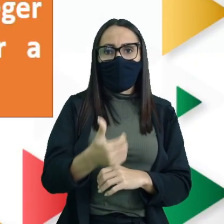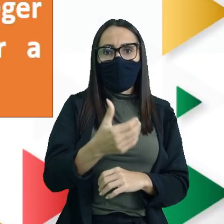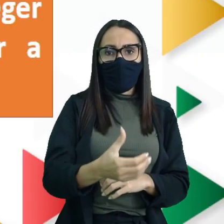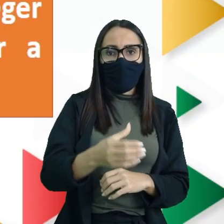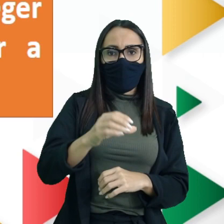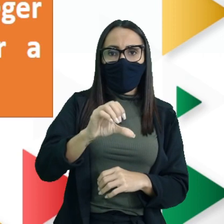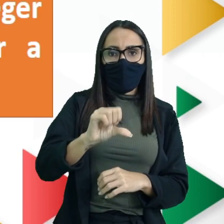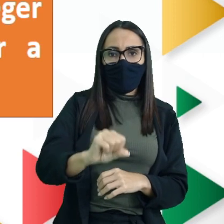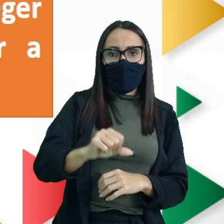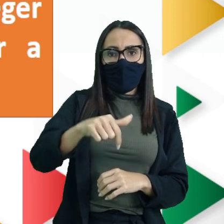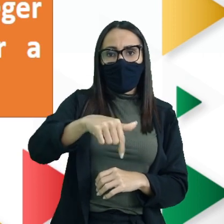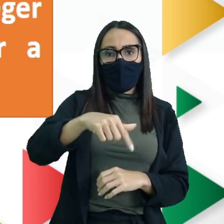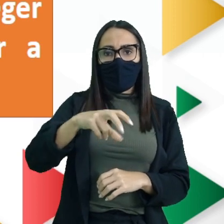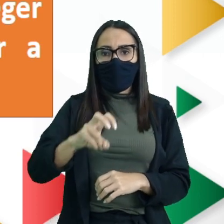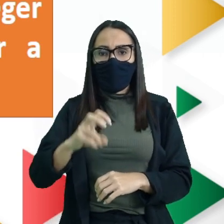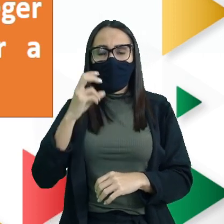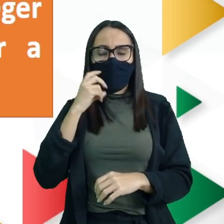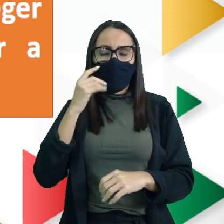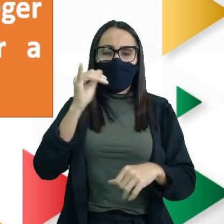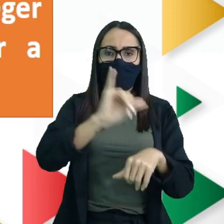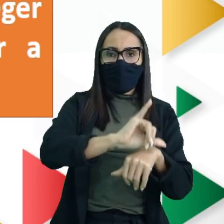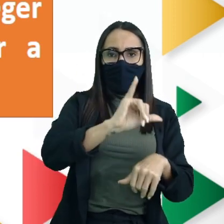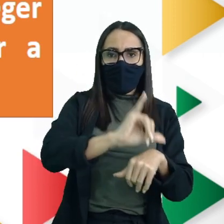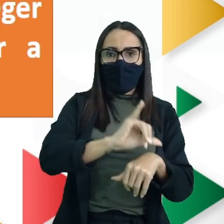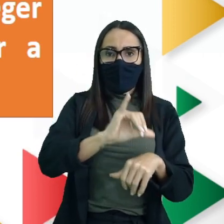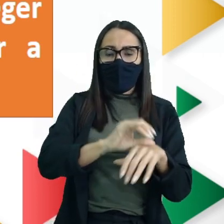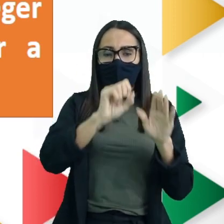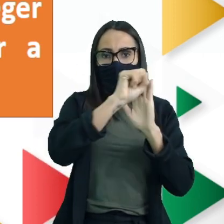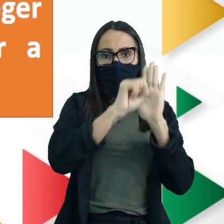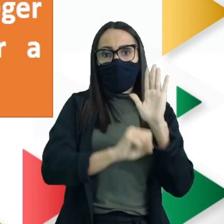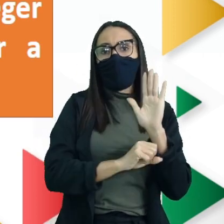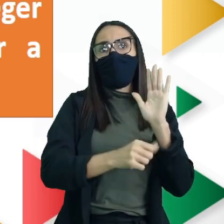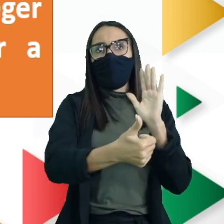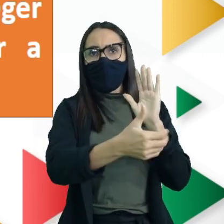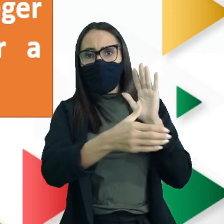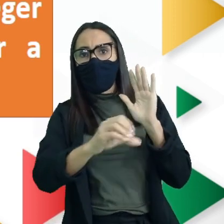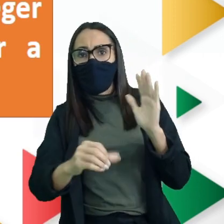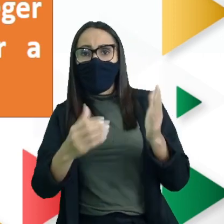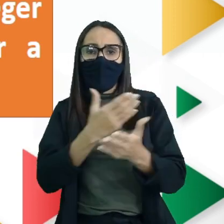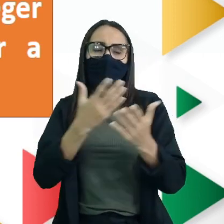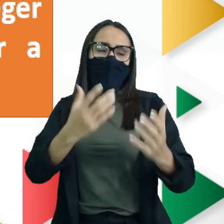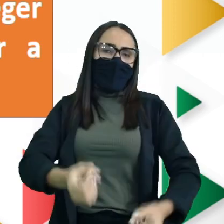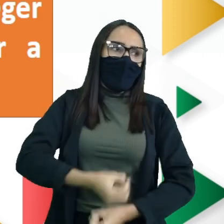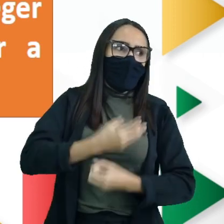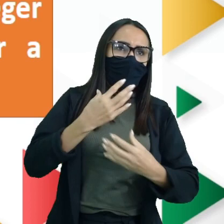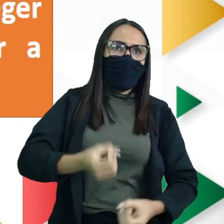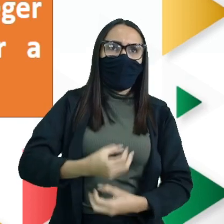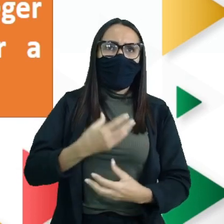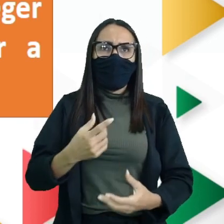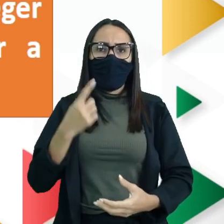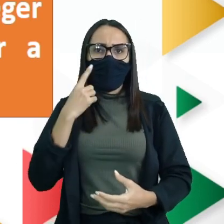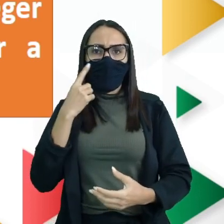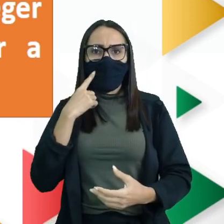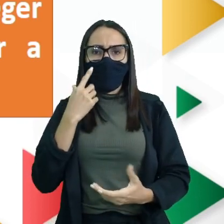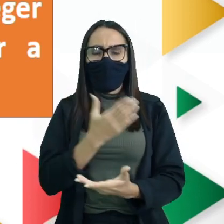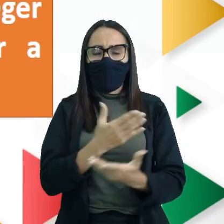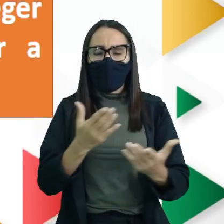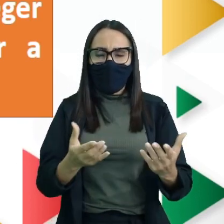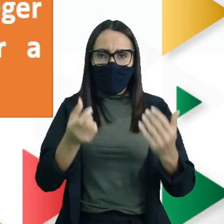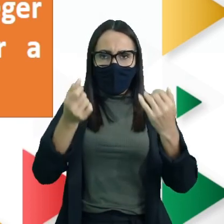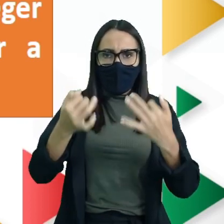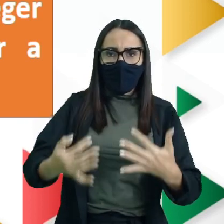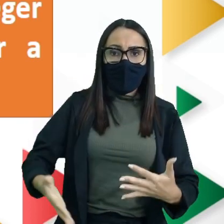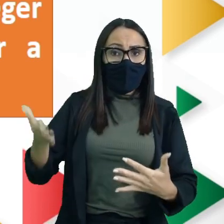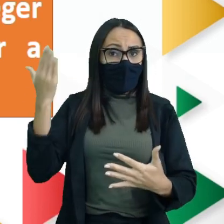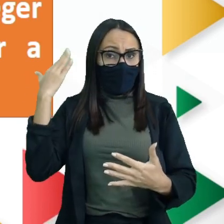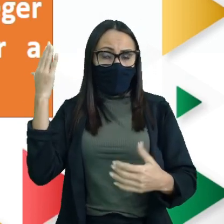tem arquitetura em ferro, típica do século XIX. A inspiração veio do mercado público de Grenelle, que eu falei anteriormente quando mostrei a